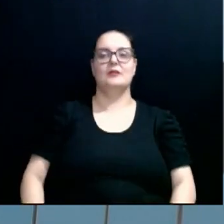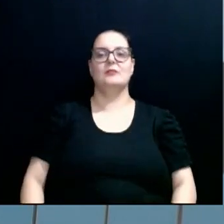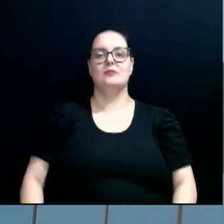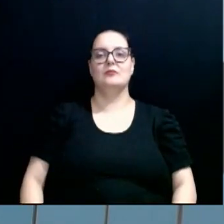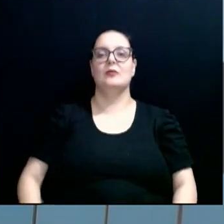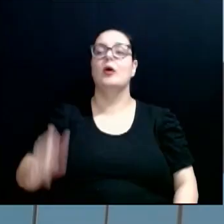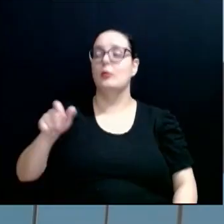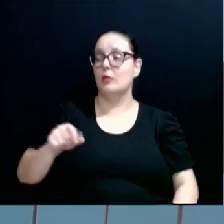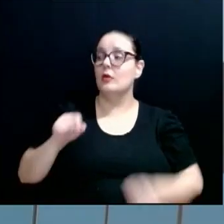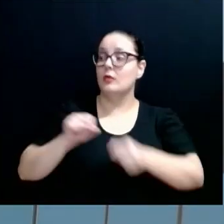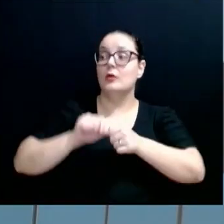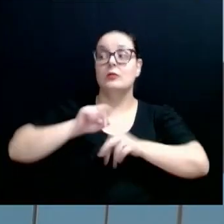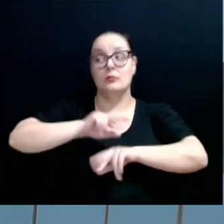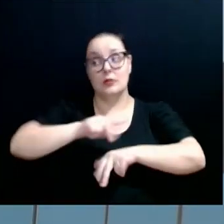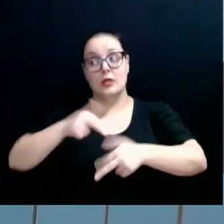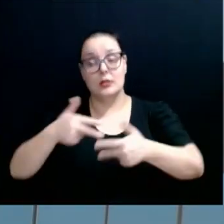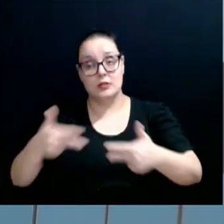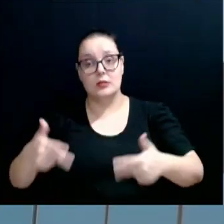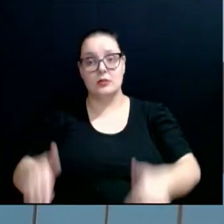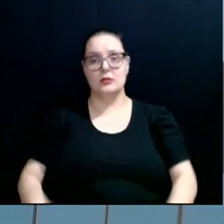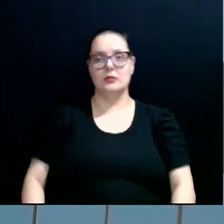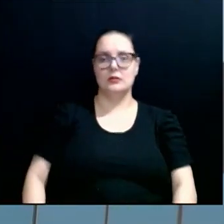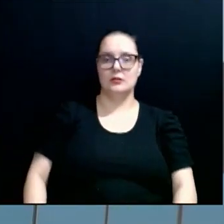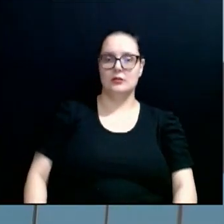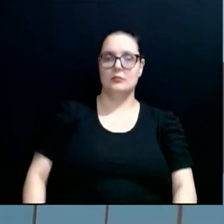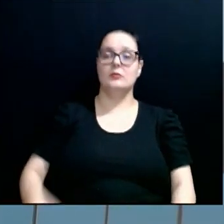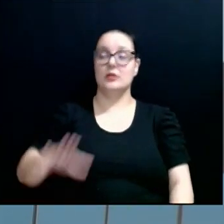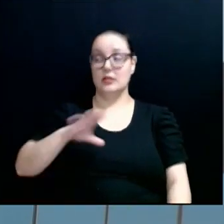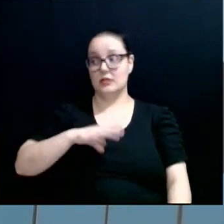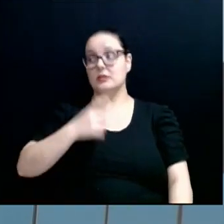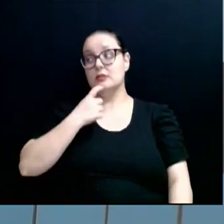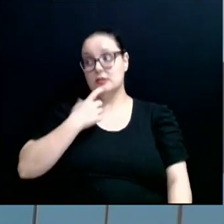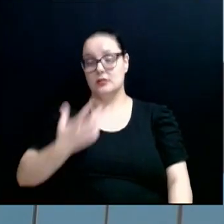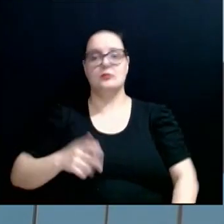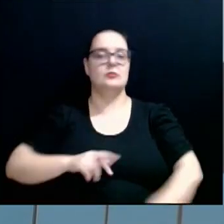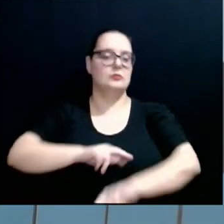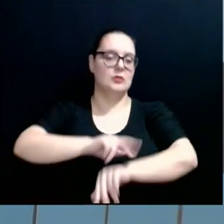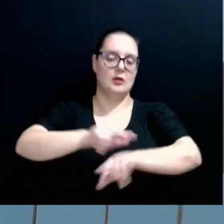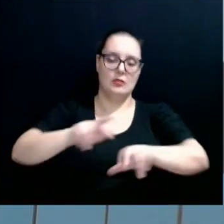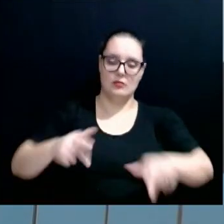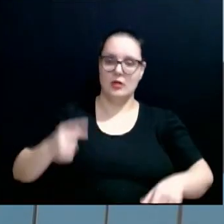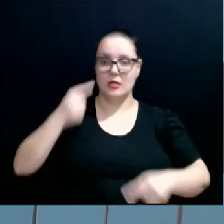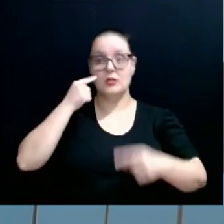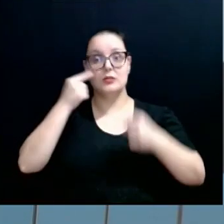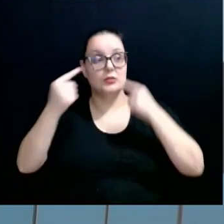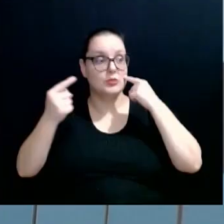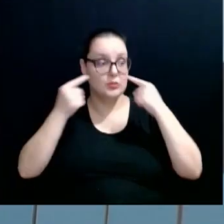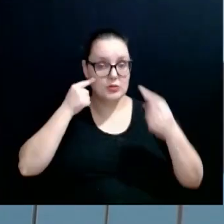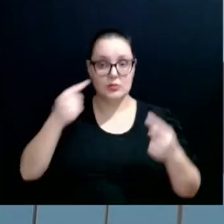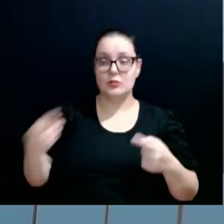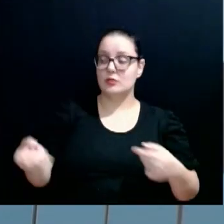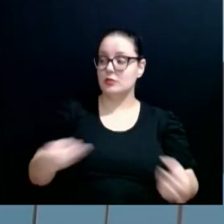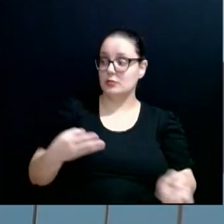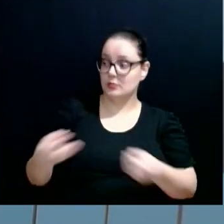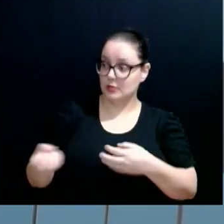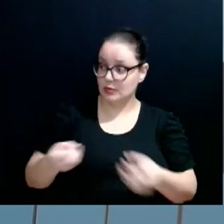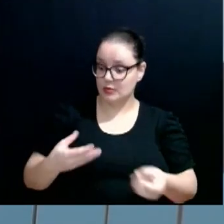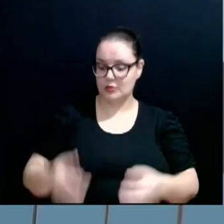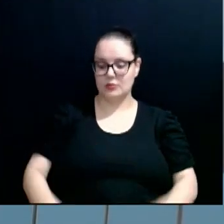coisa aí pela cidade de Campinas, com várias ideias inovadoras, né, trazendo